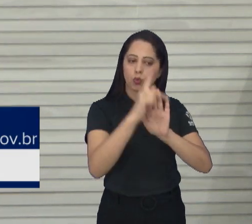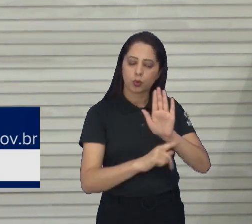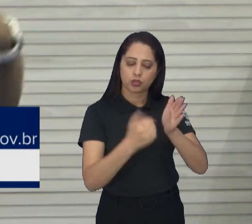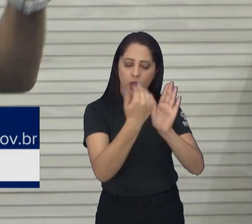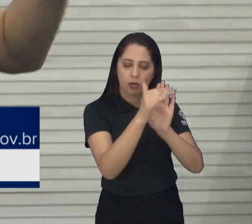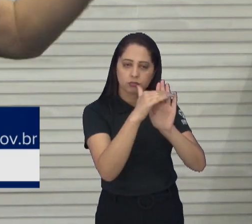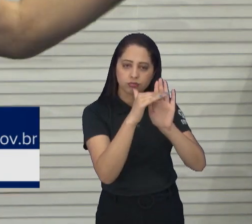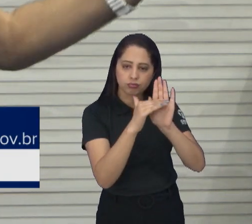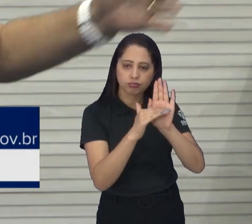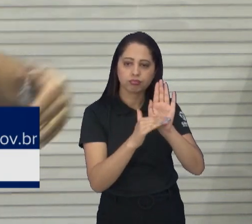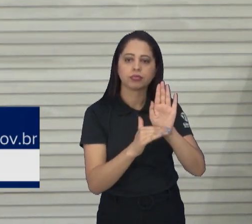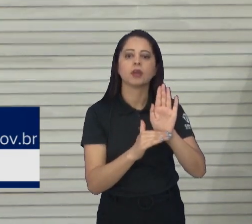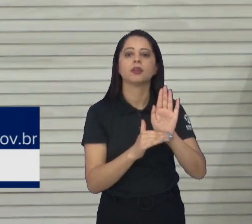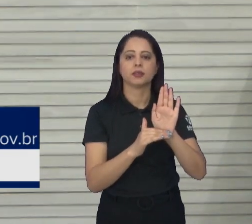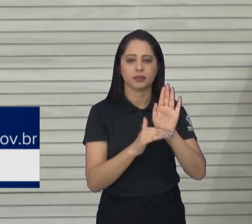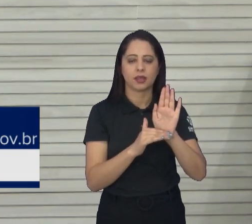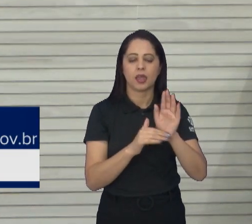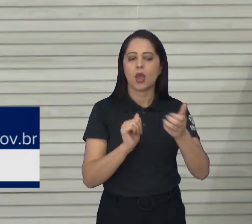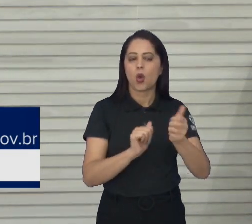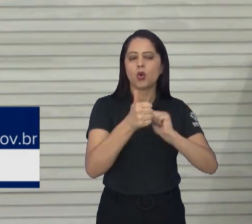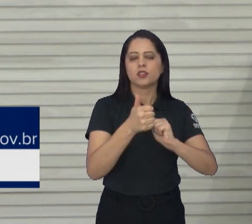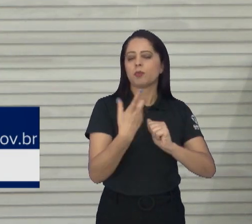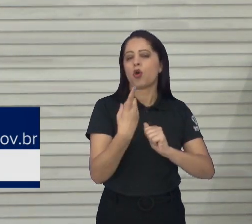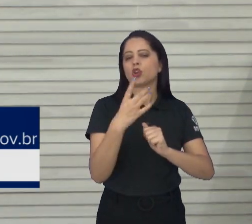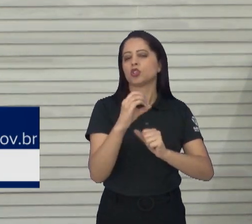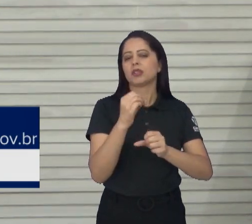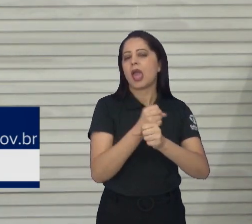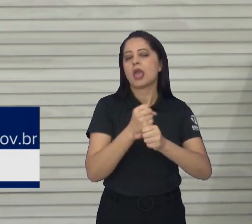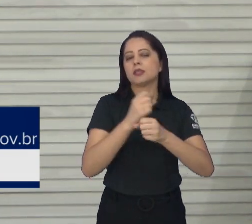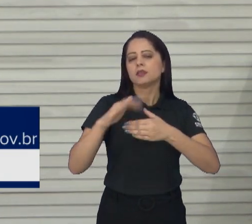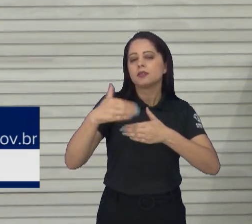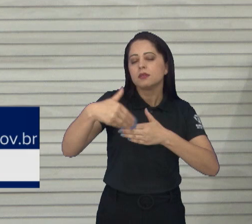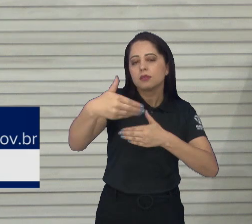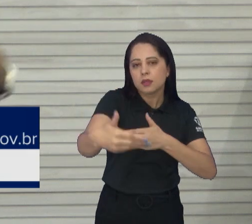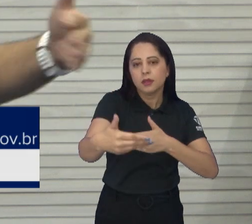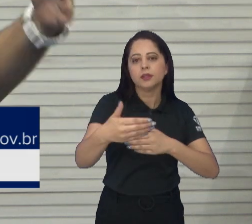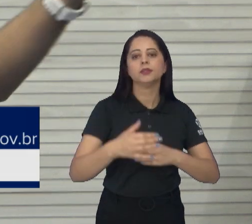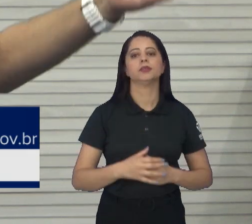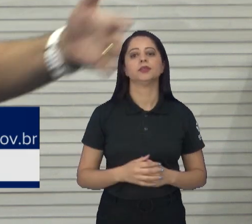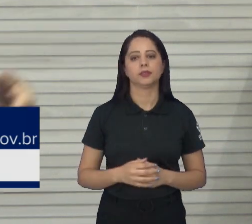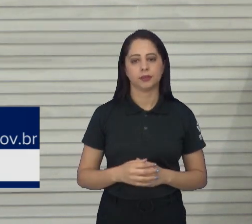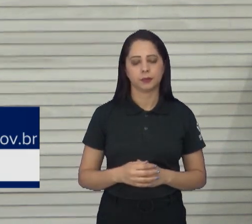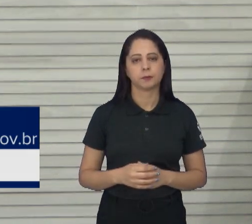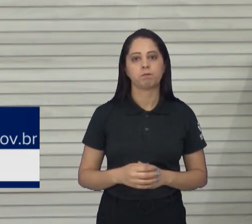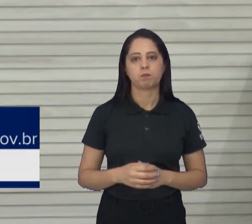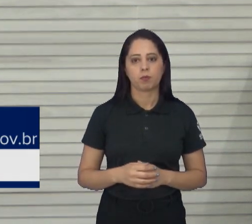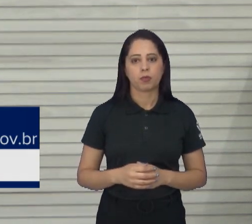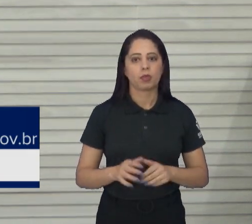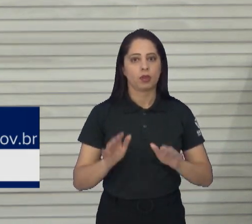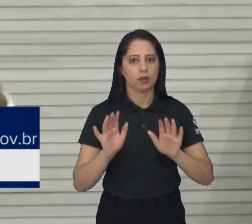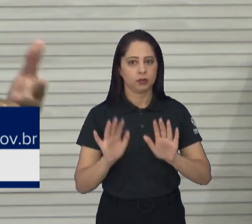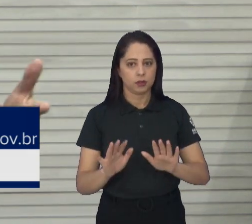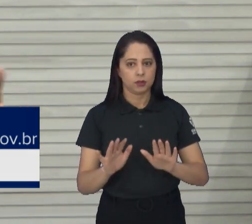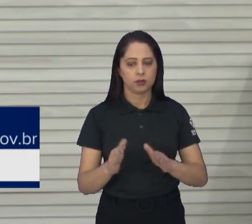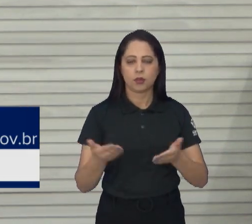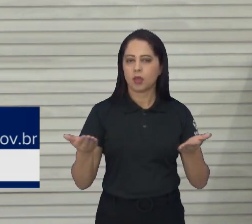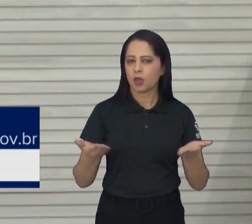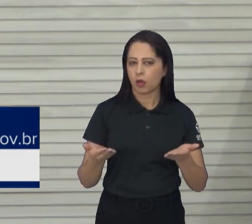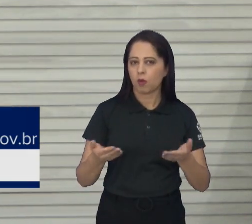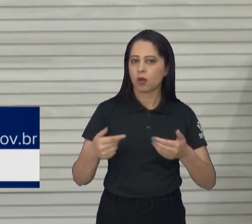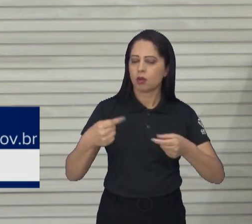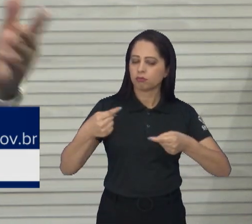que vislumbra o esporte nos próximos 10 anos da nossa cidade. E a partir desse plano, nós vamos